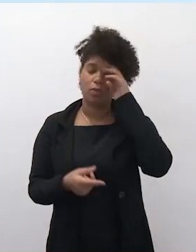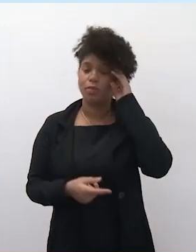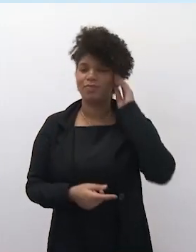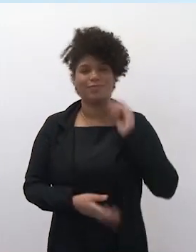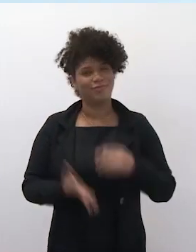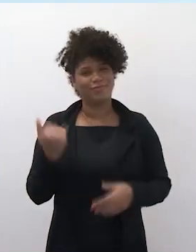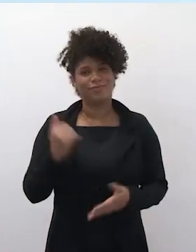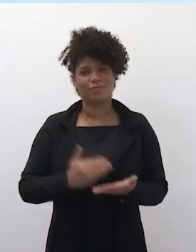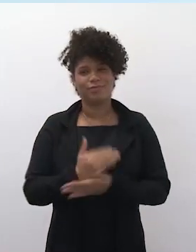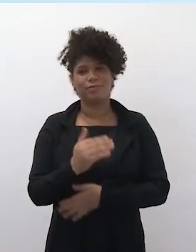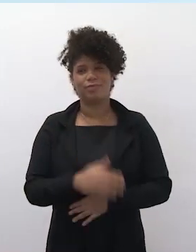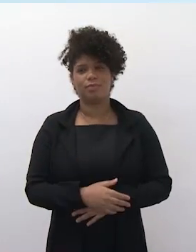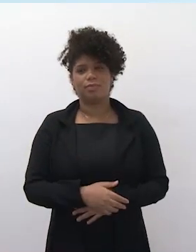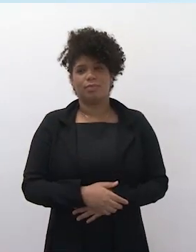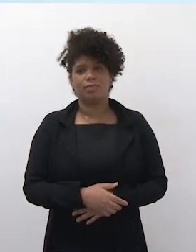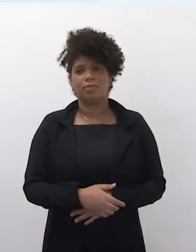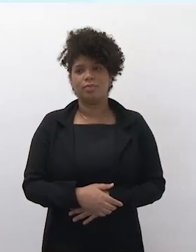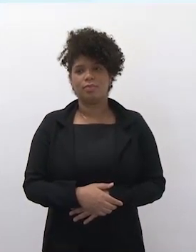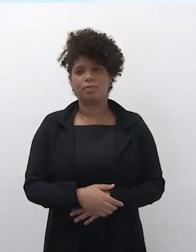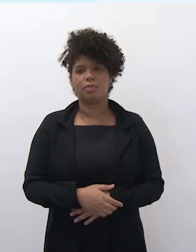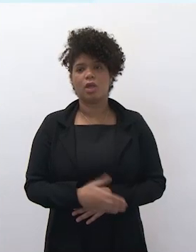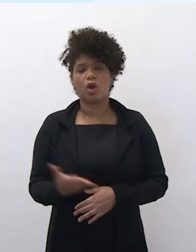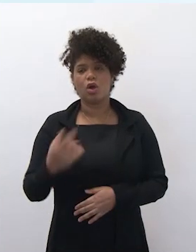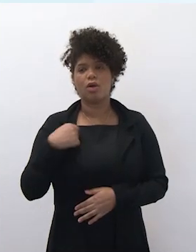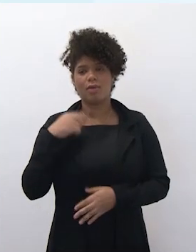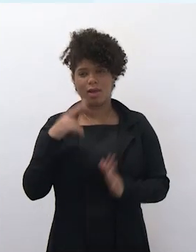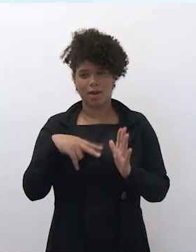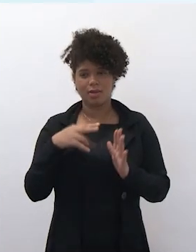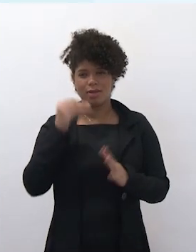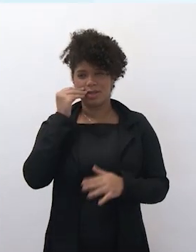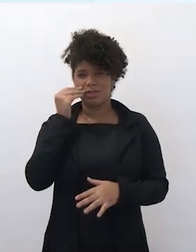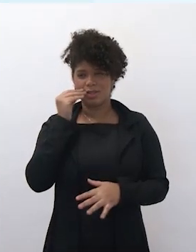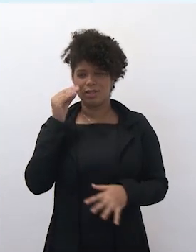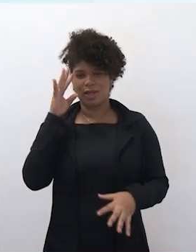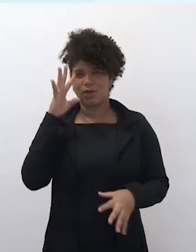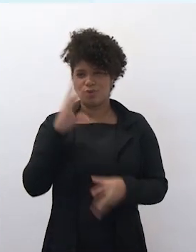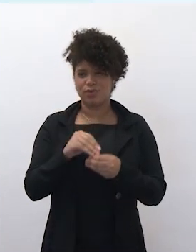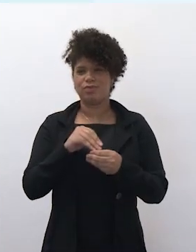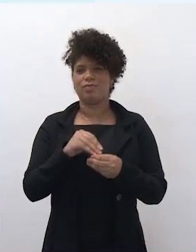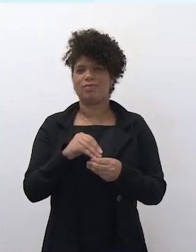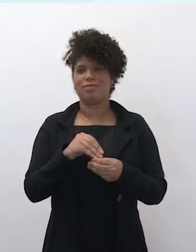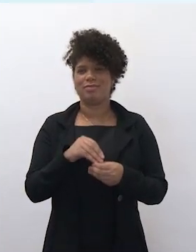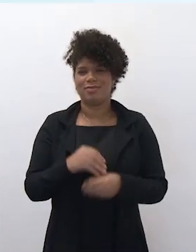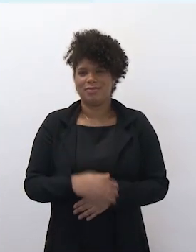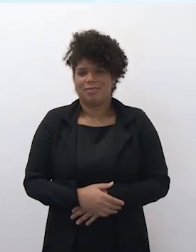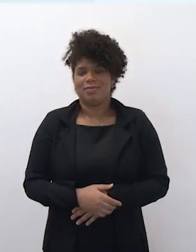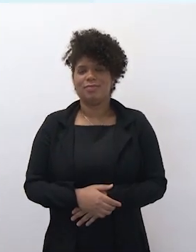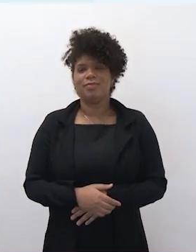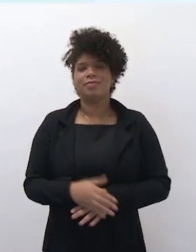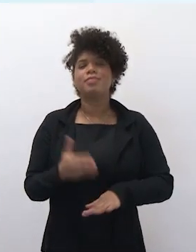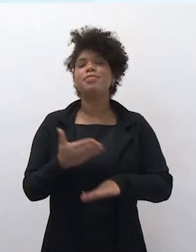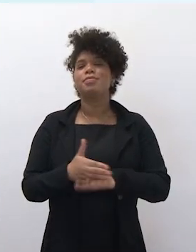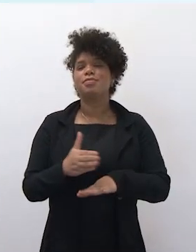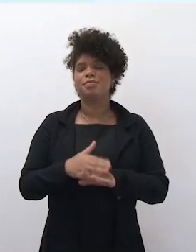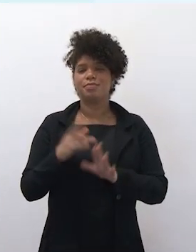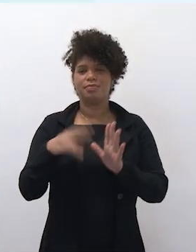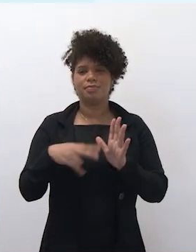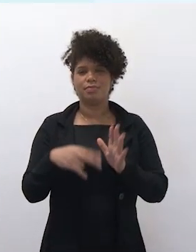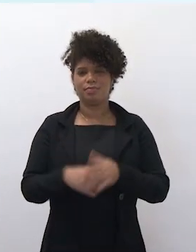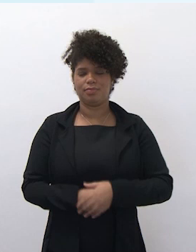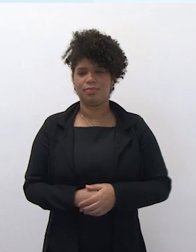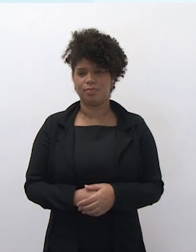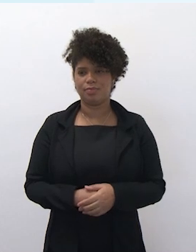que vamos. Esse slide eu vou ler, eu vou tentar fazer esse exercício de ler. Apesar do